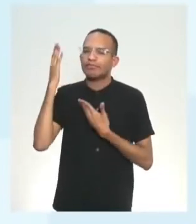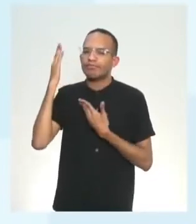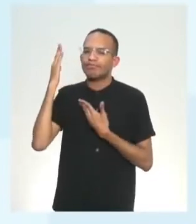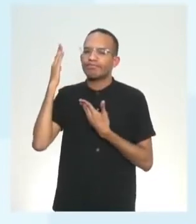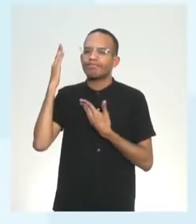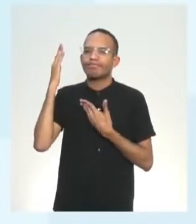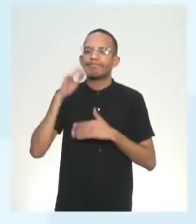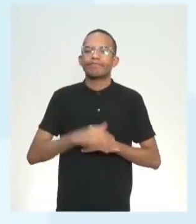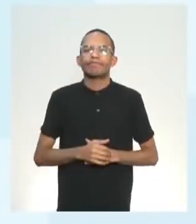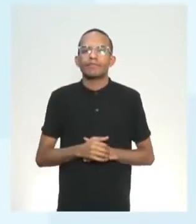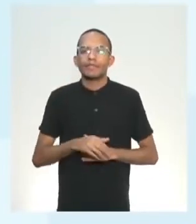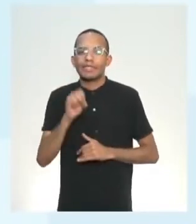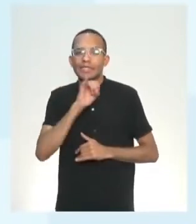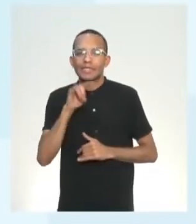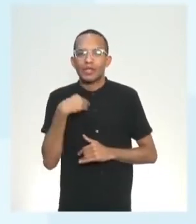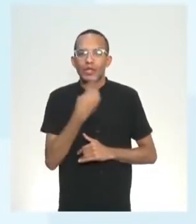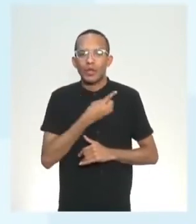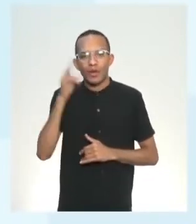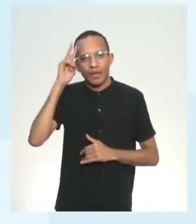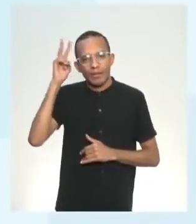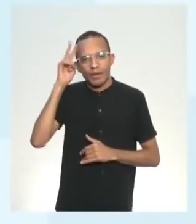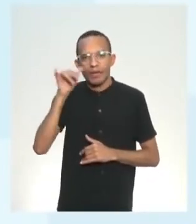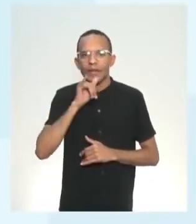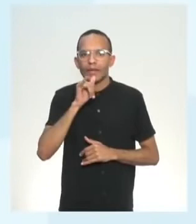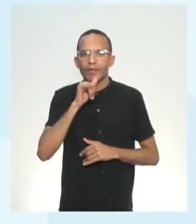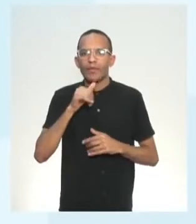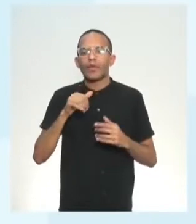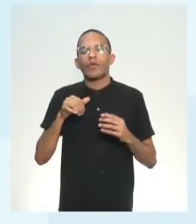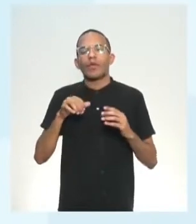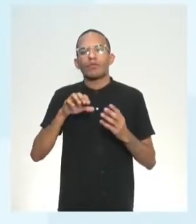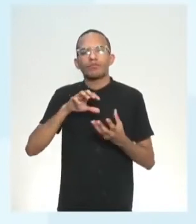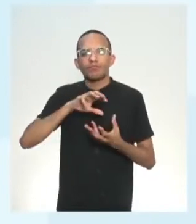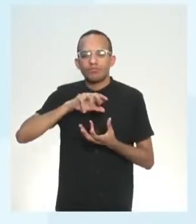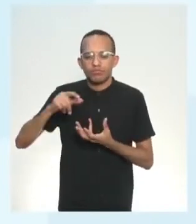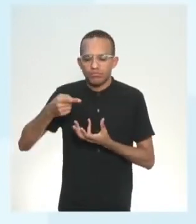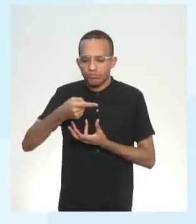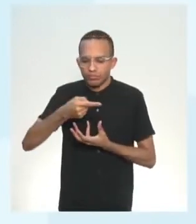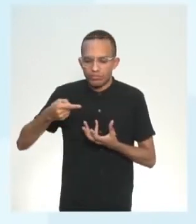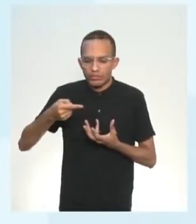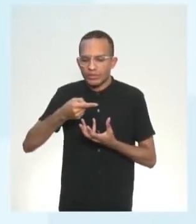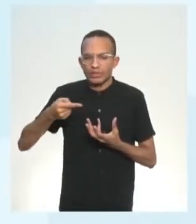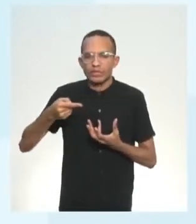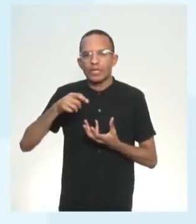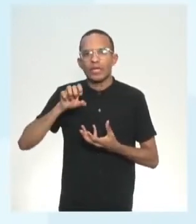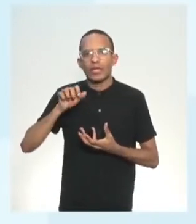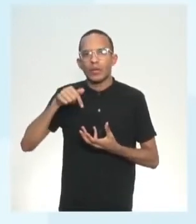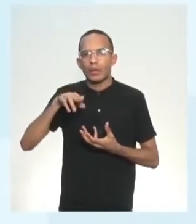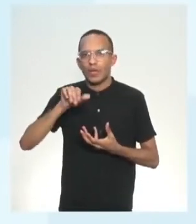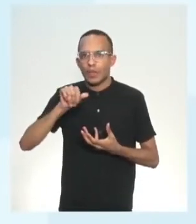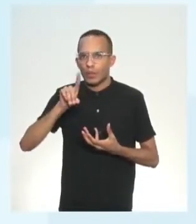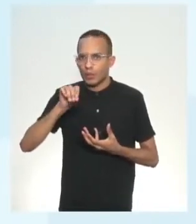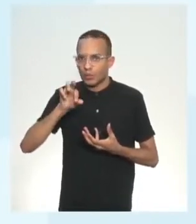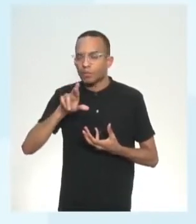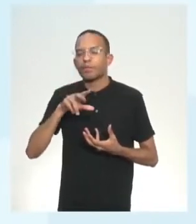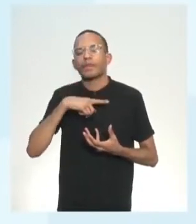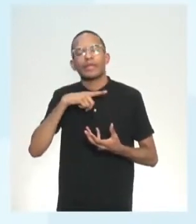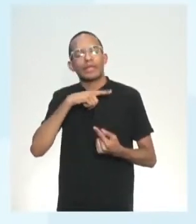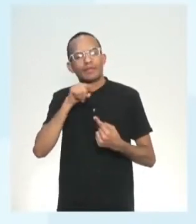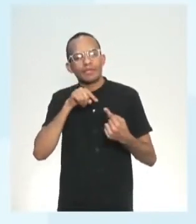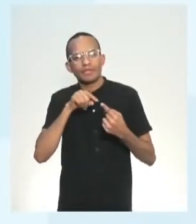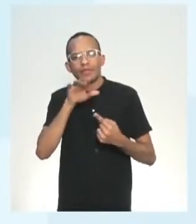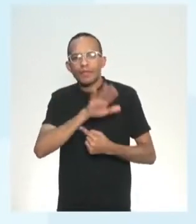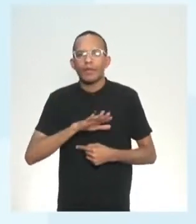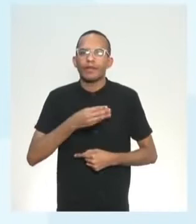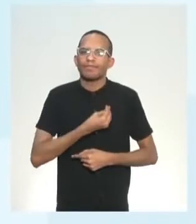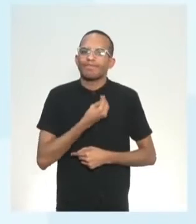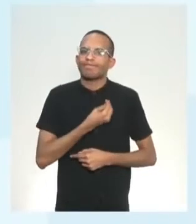mapa. E aí, se a gente lembrar, a linha do Equador deve estar passando mais ou menos aqui, assim, né? Então ela sofre influência, né, dessa região